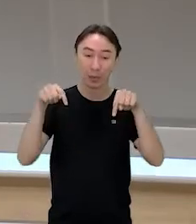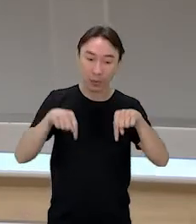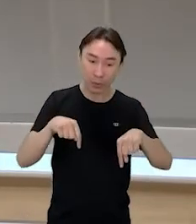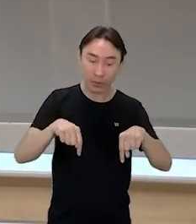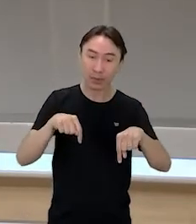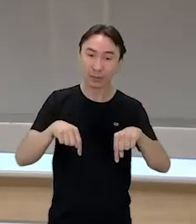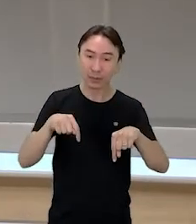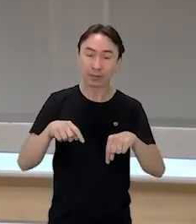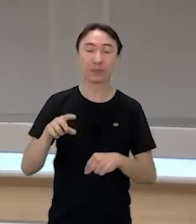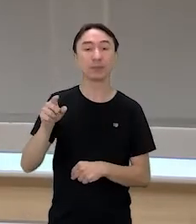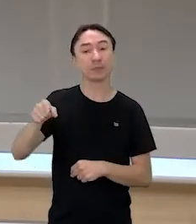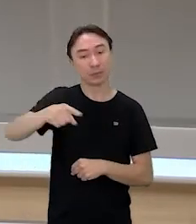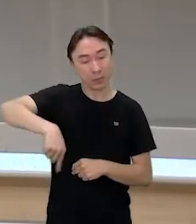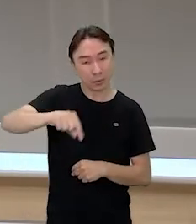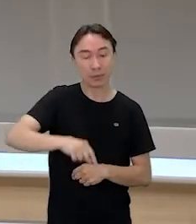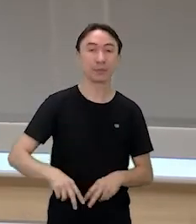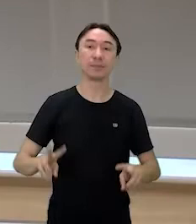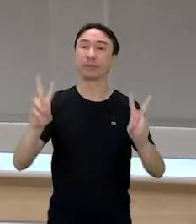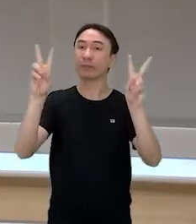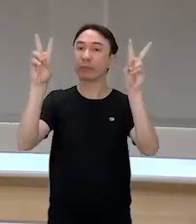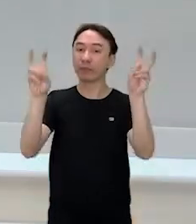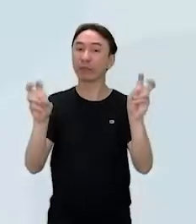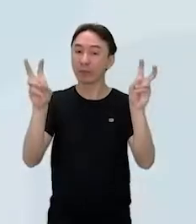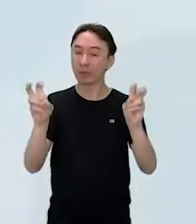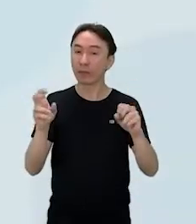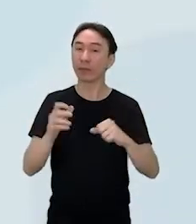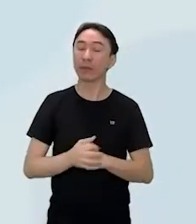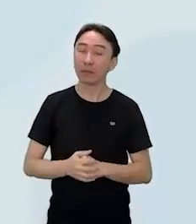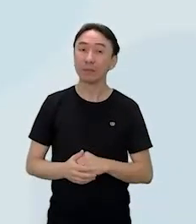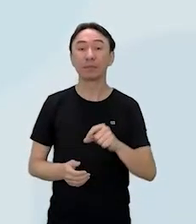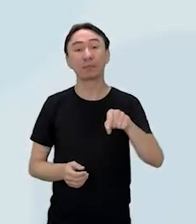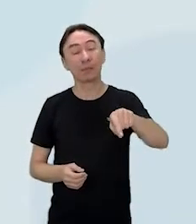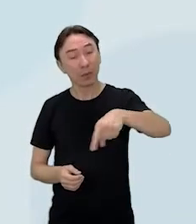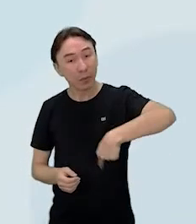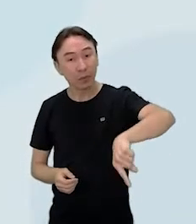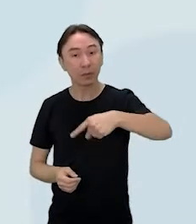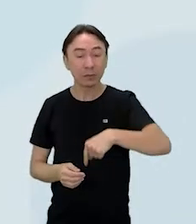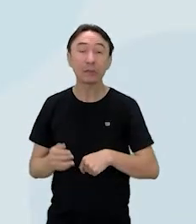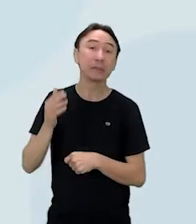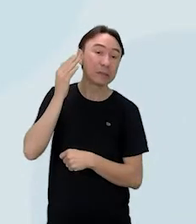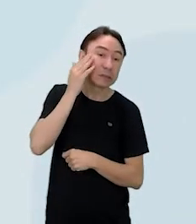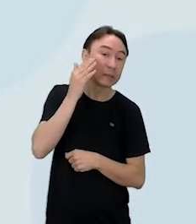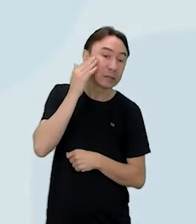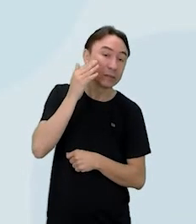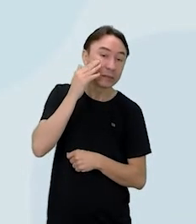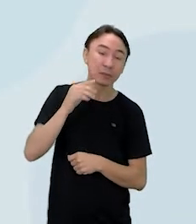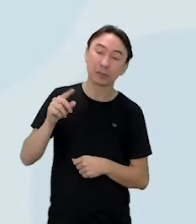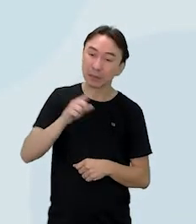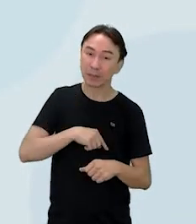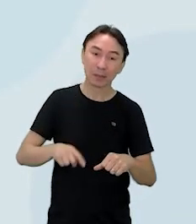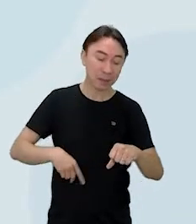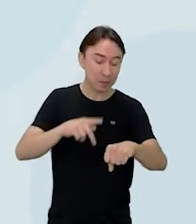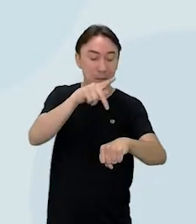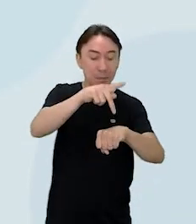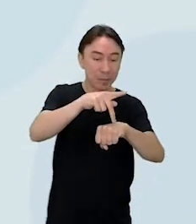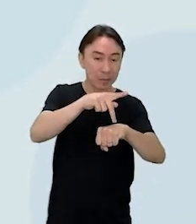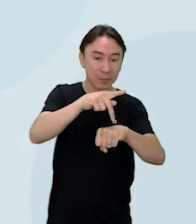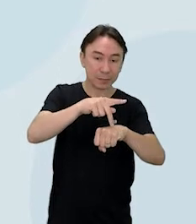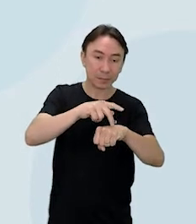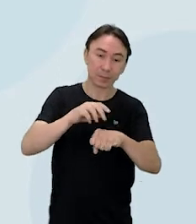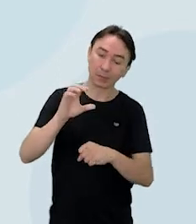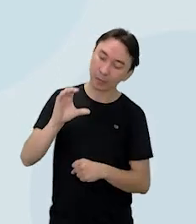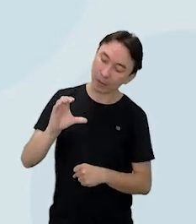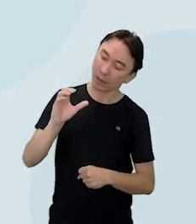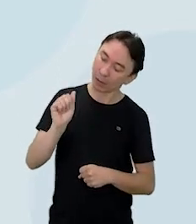que é justamente compreender as referências ao uso e à origem do calcário. Essa é a